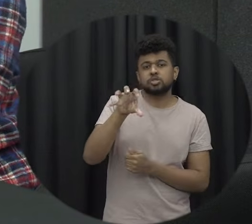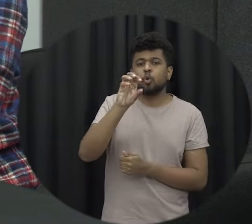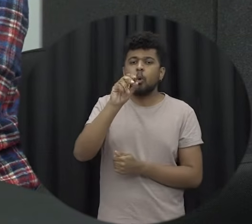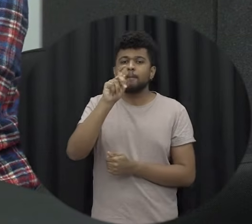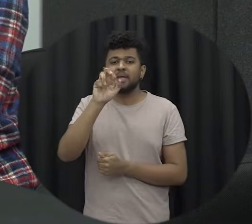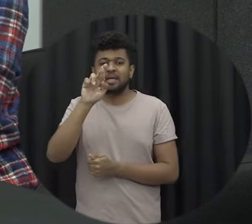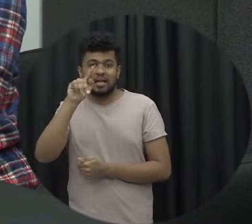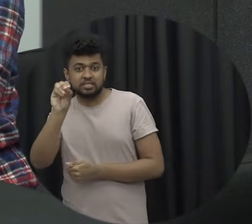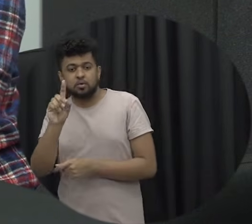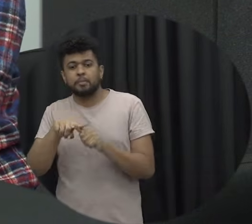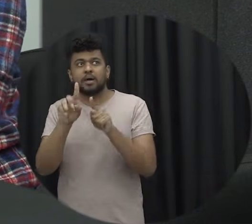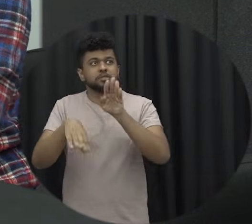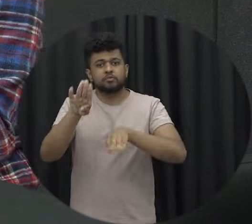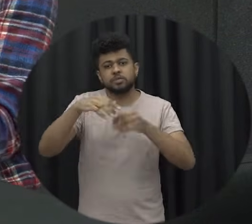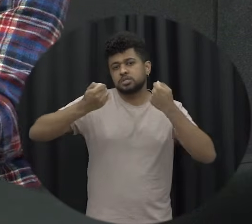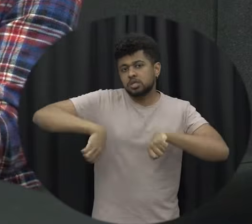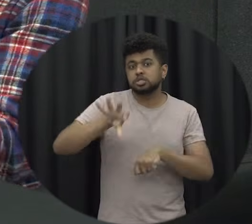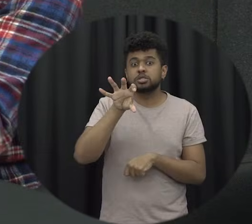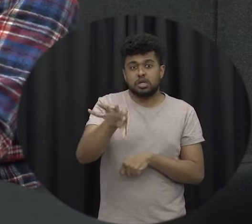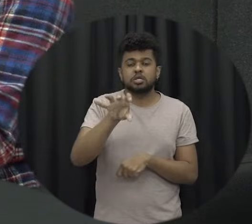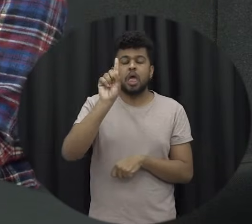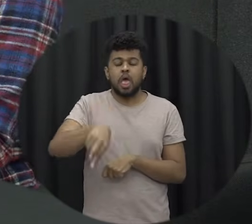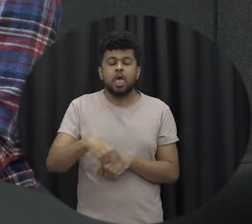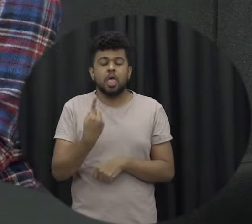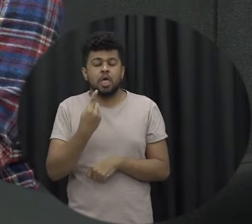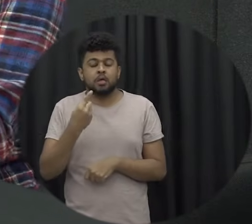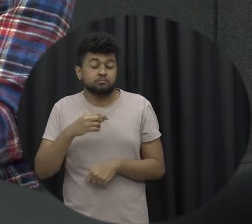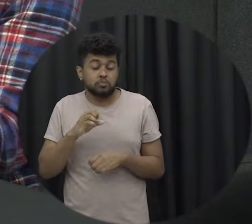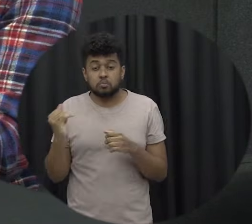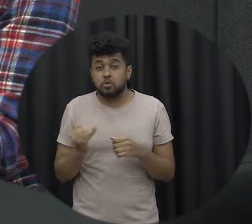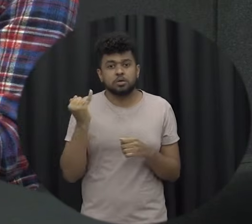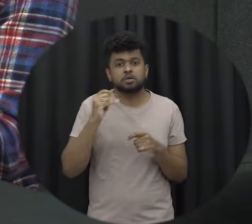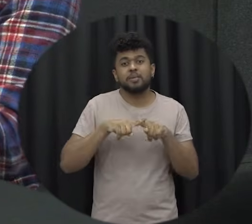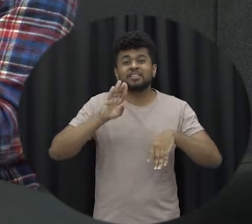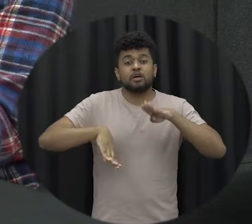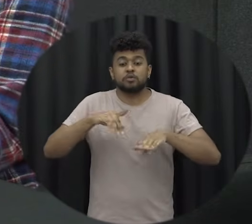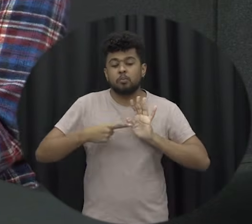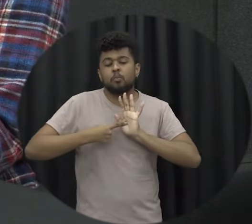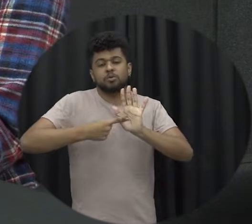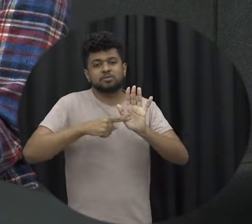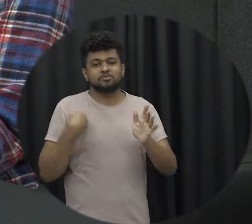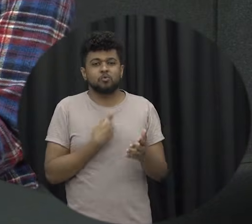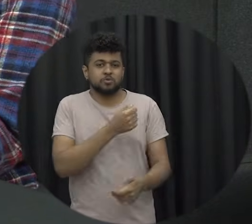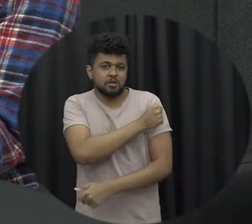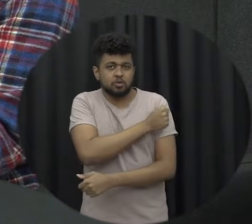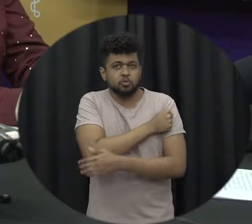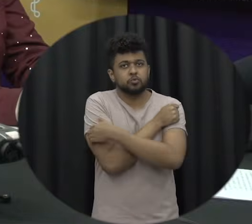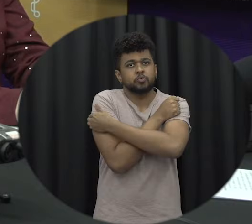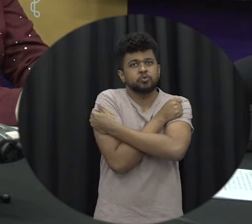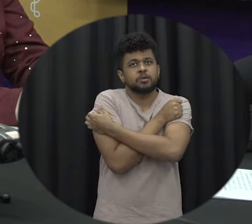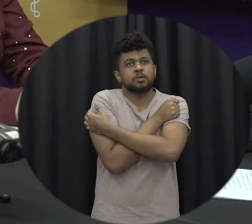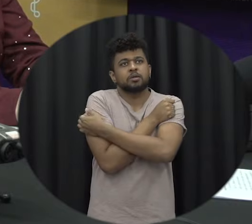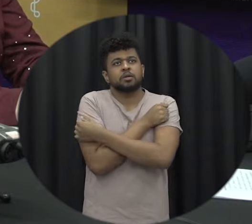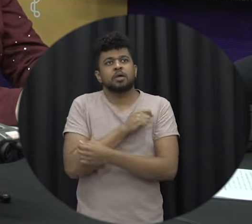deles era suficiente. Mas talvez mostrar isso para os nossos alunos, né, implica tirar